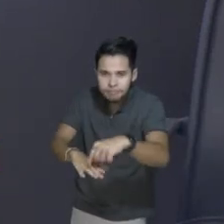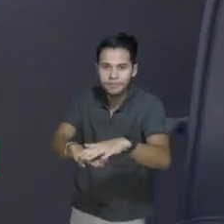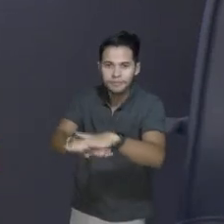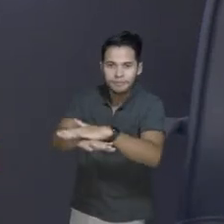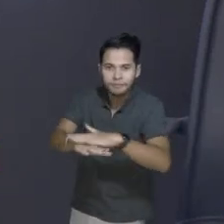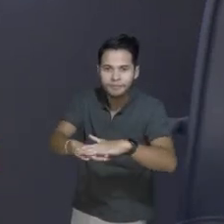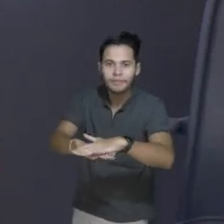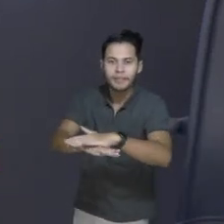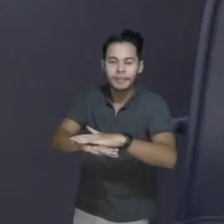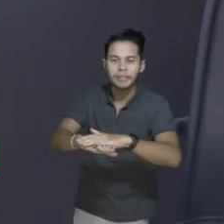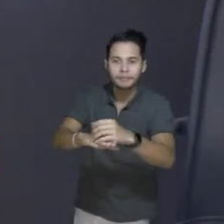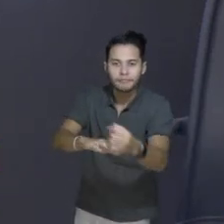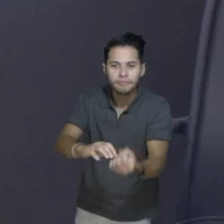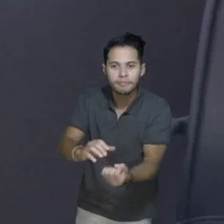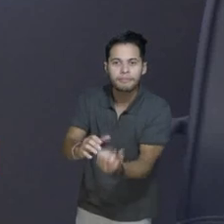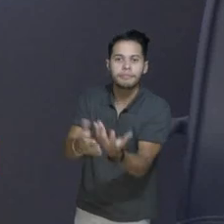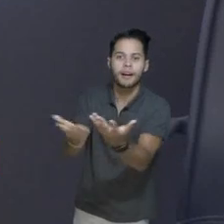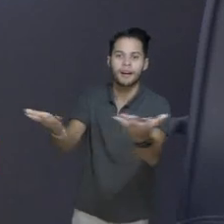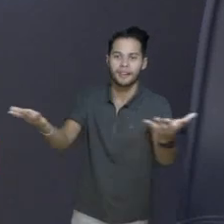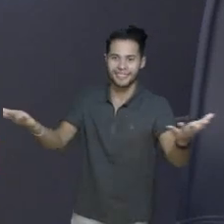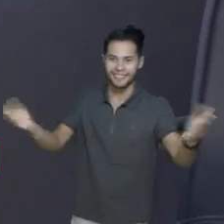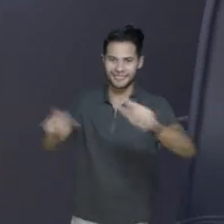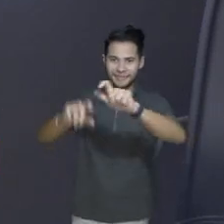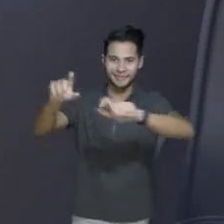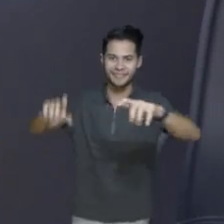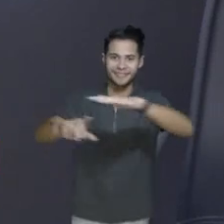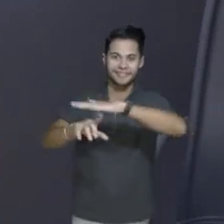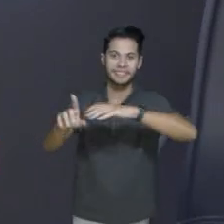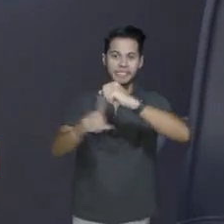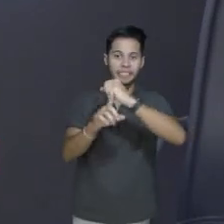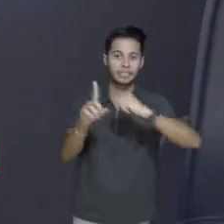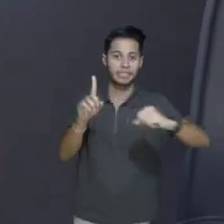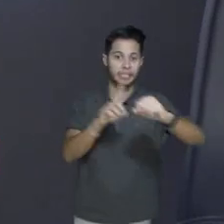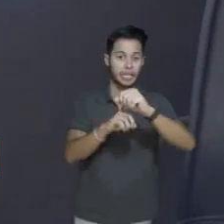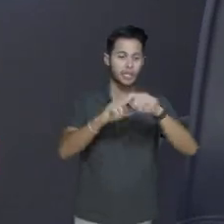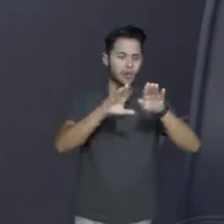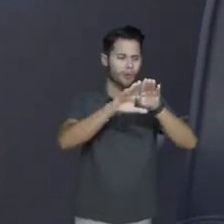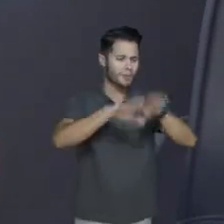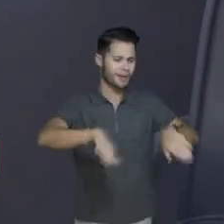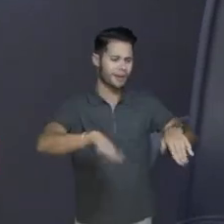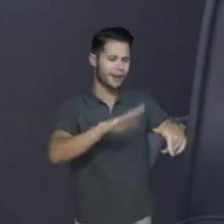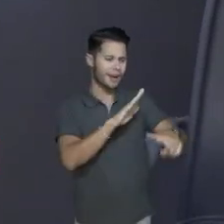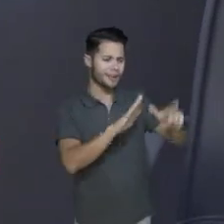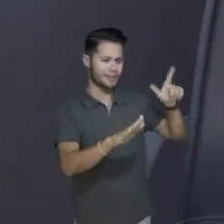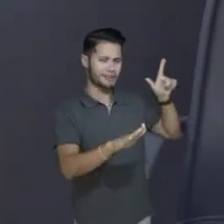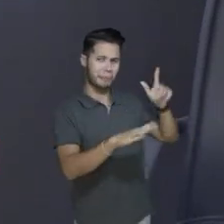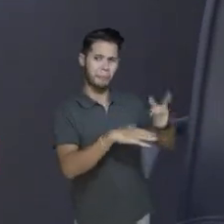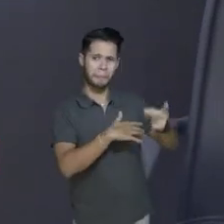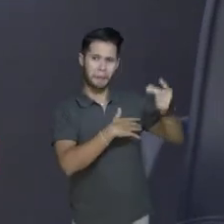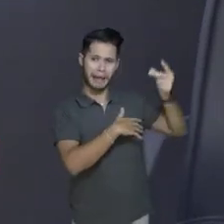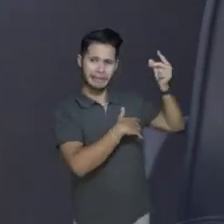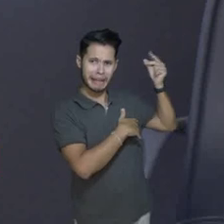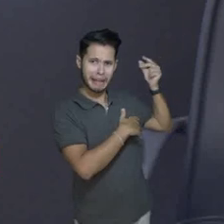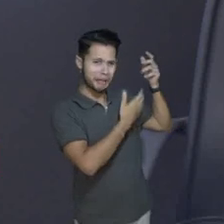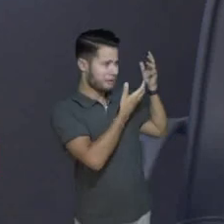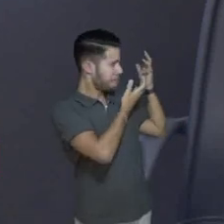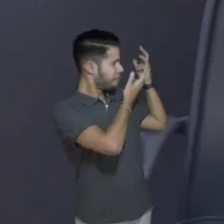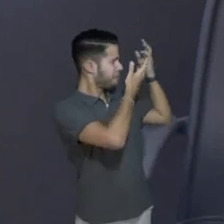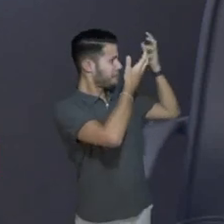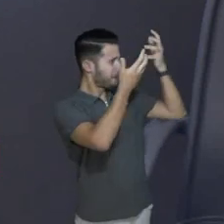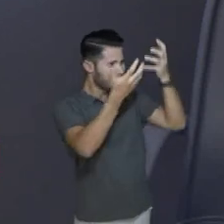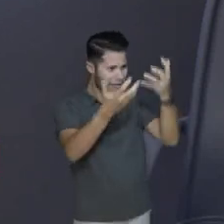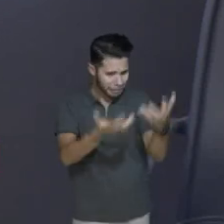pra sociedade num de compensar toda aquela imagem carregada de de algo